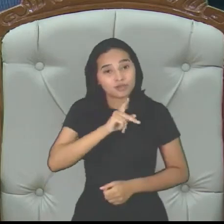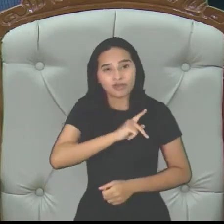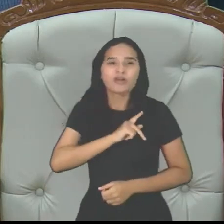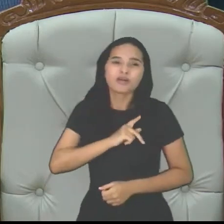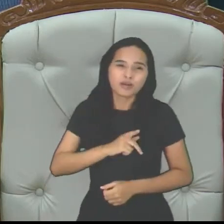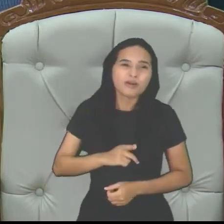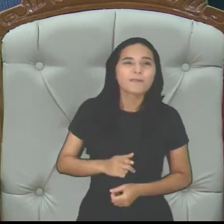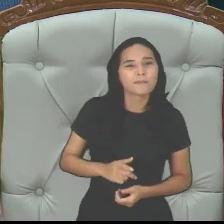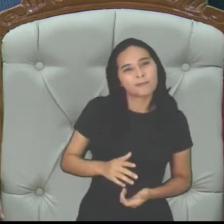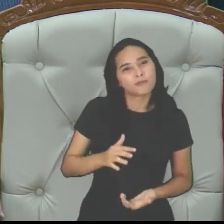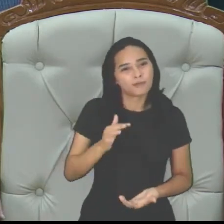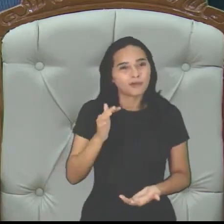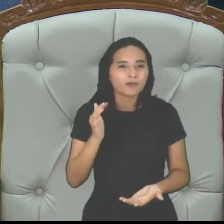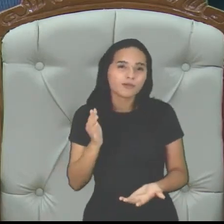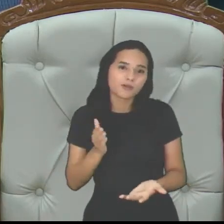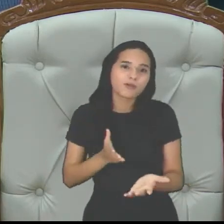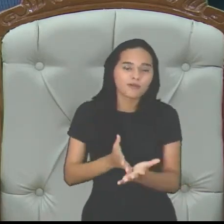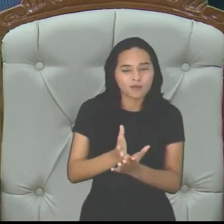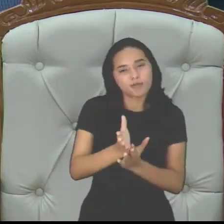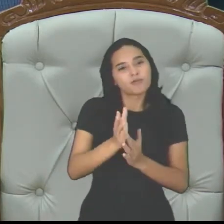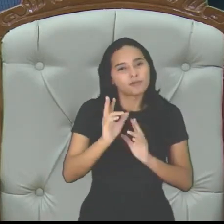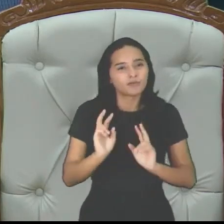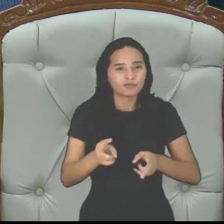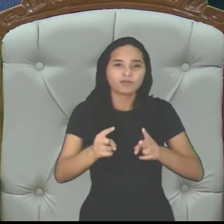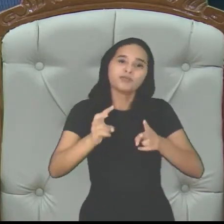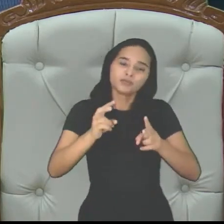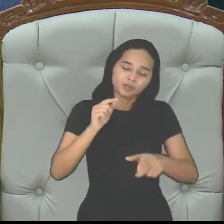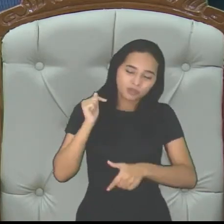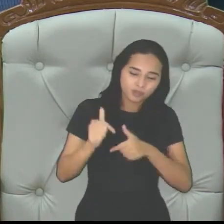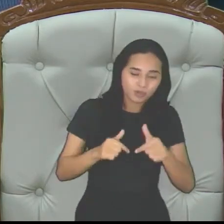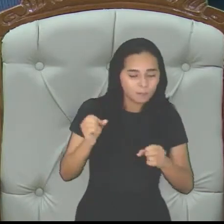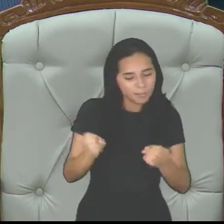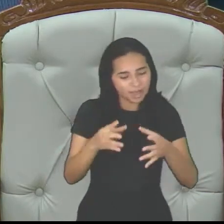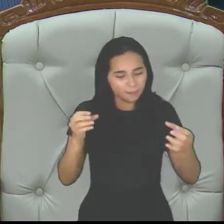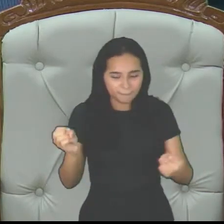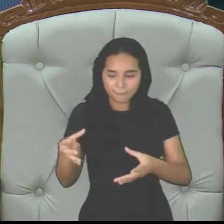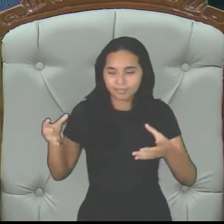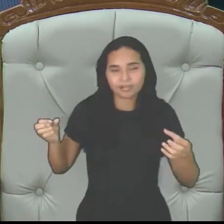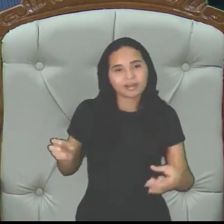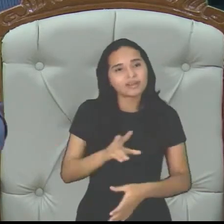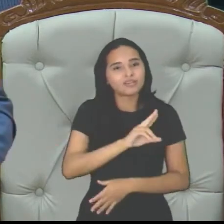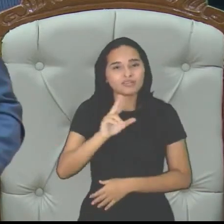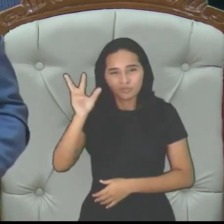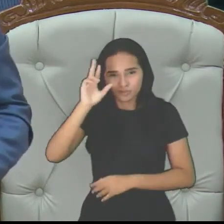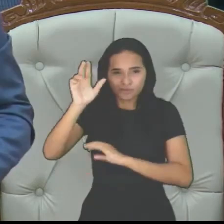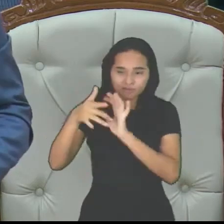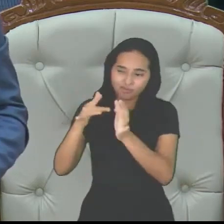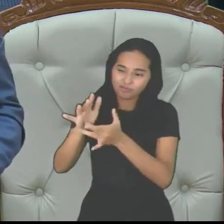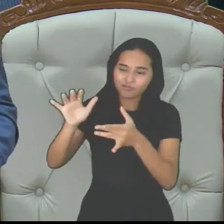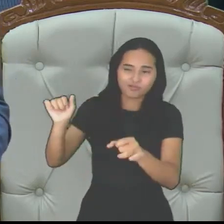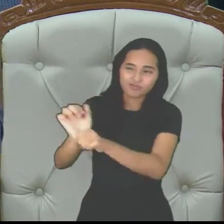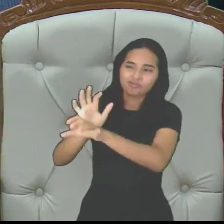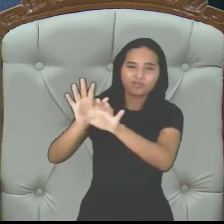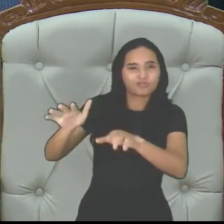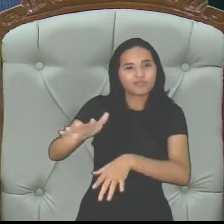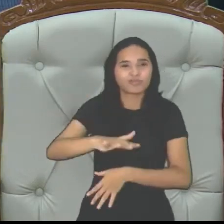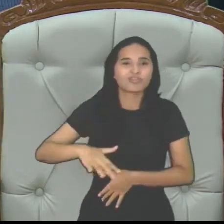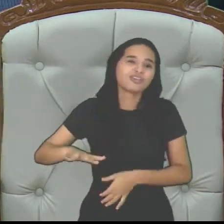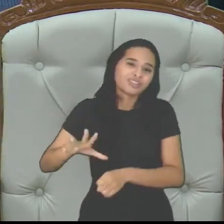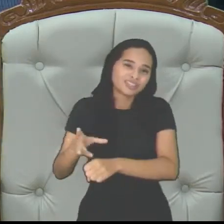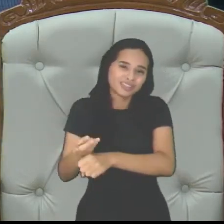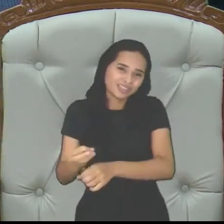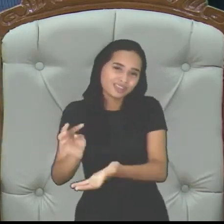feito e fazendo coisas tremendas, e o nome do Senhor Jesus havia de ser glorificado no meio da igreja em